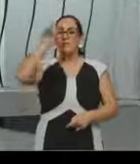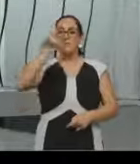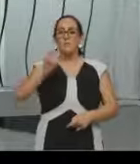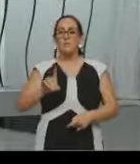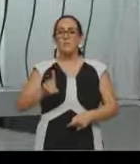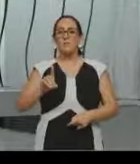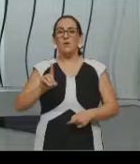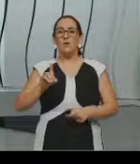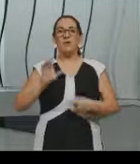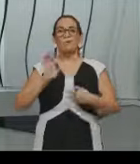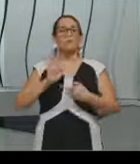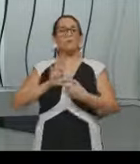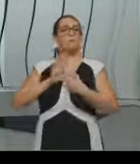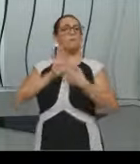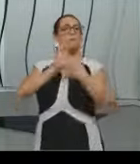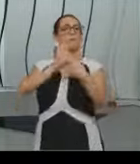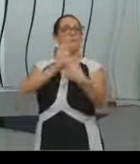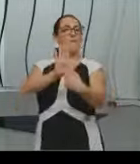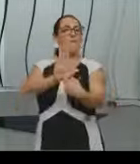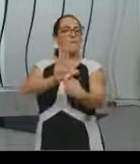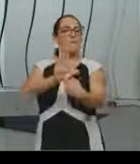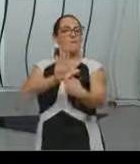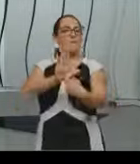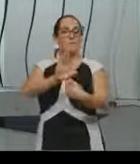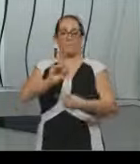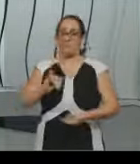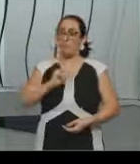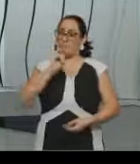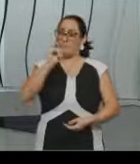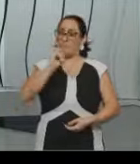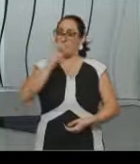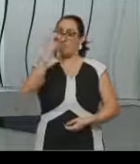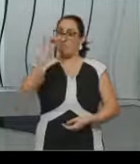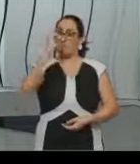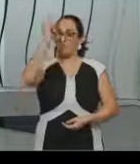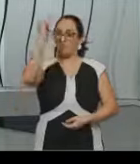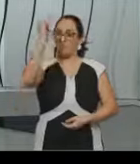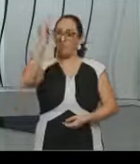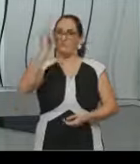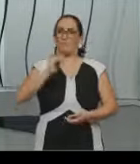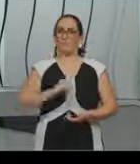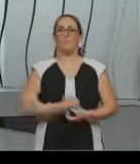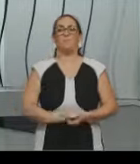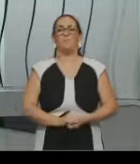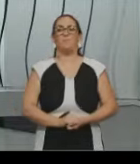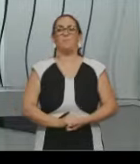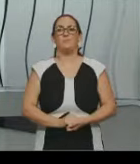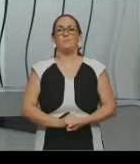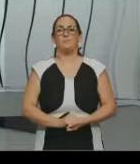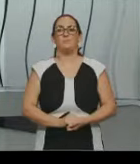manifestar, Isso é muito importante para o exercício da cidadania.